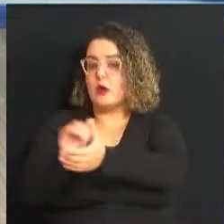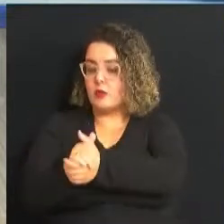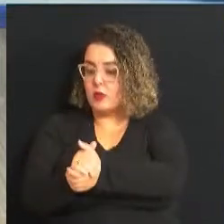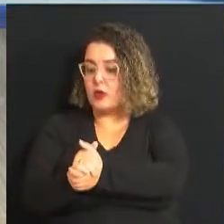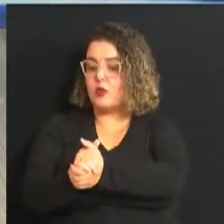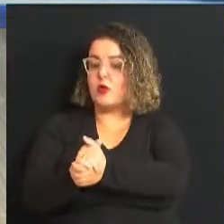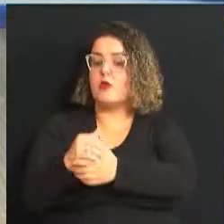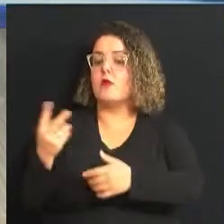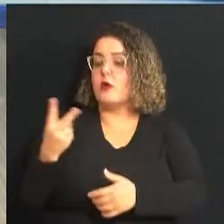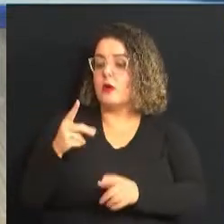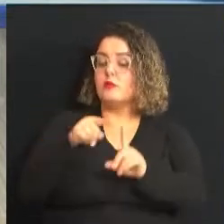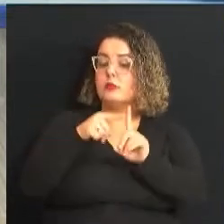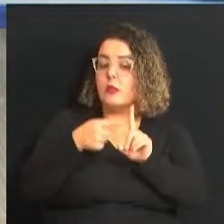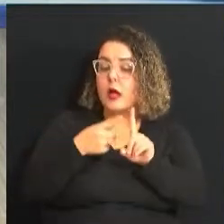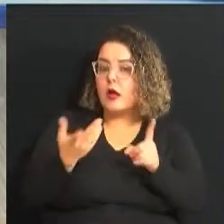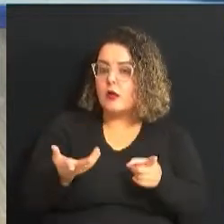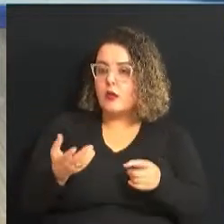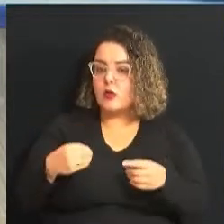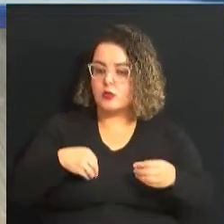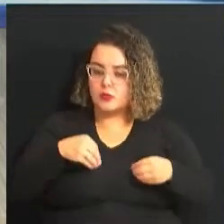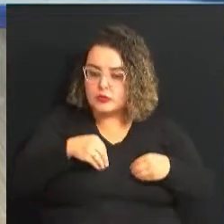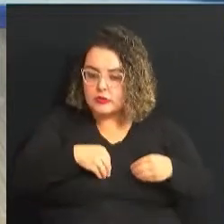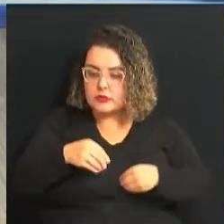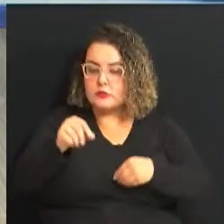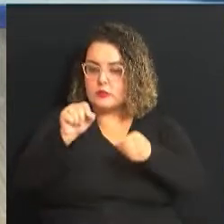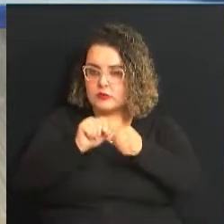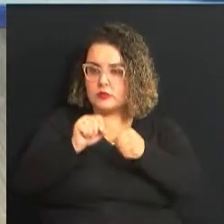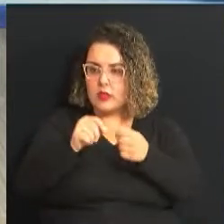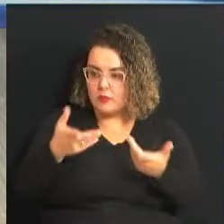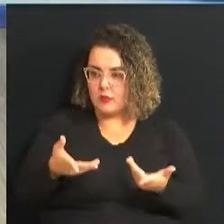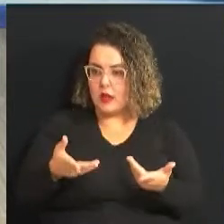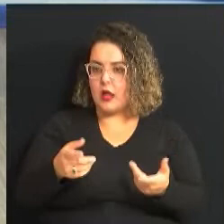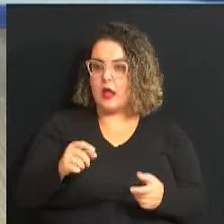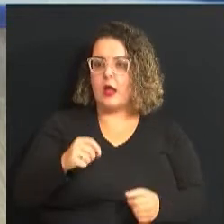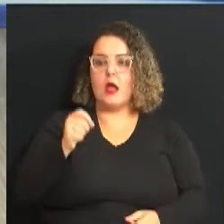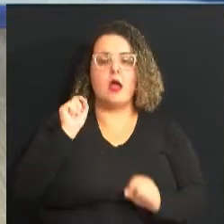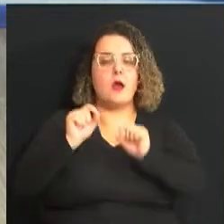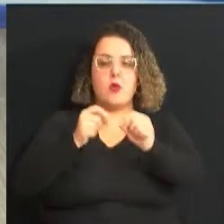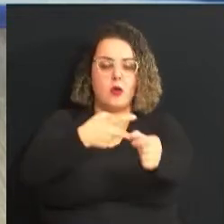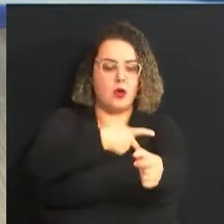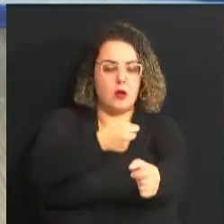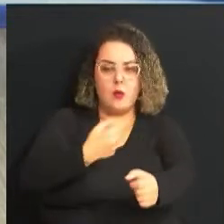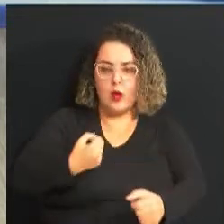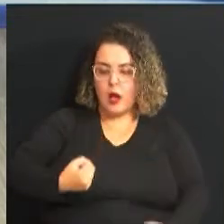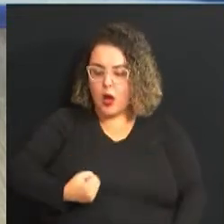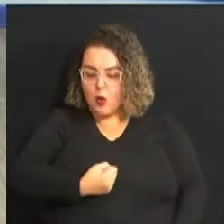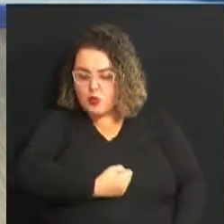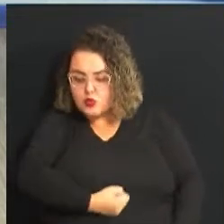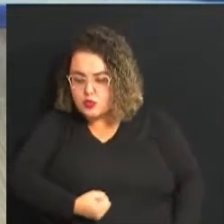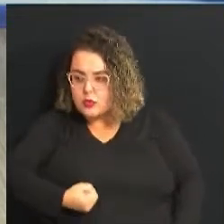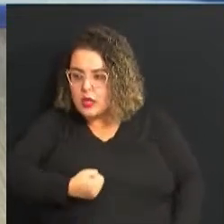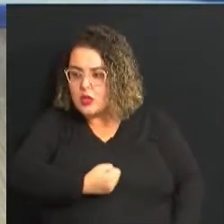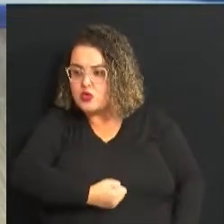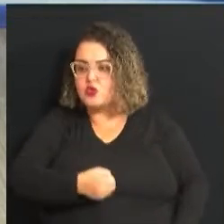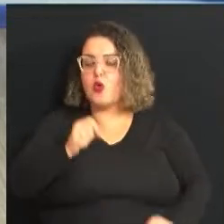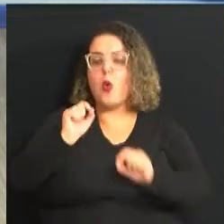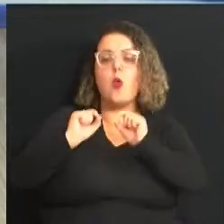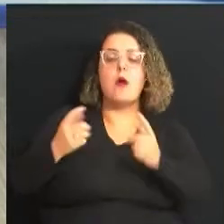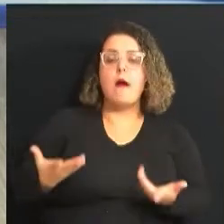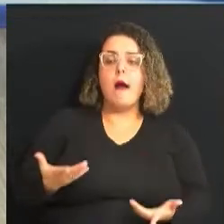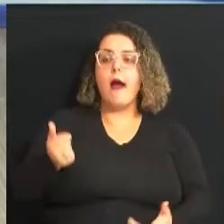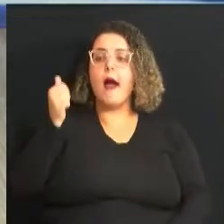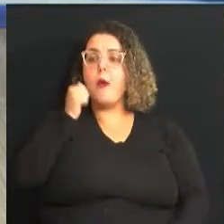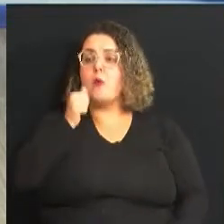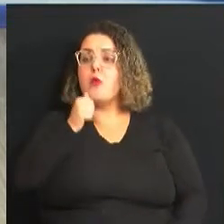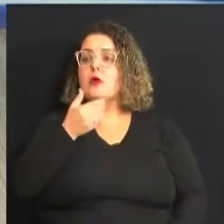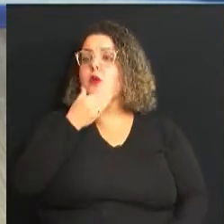filhos. Os exames que tem que fazer é exame de sangue, é um ultrassom, o que que tem que fazer? A mulher e o homem